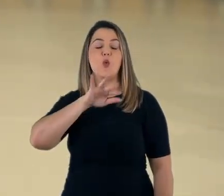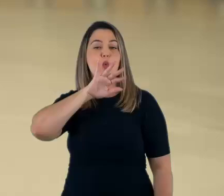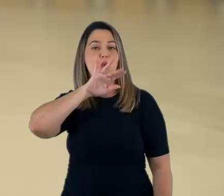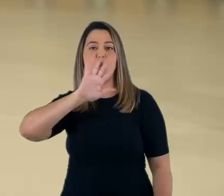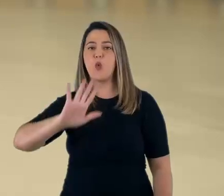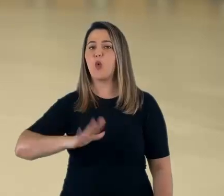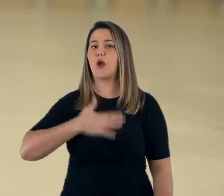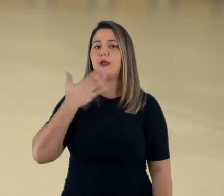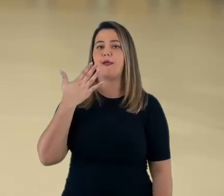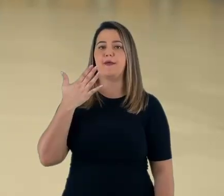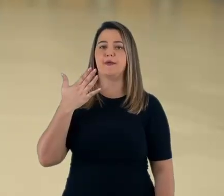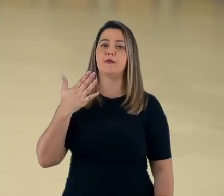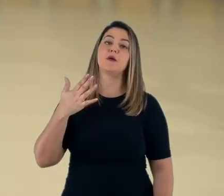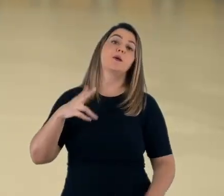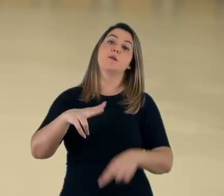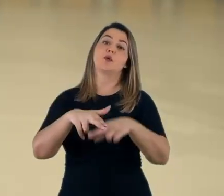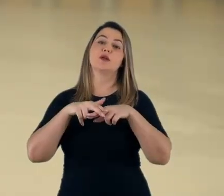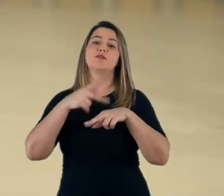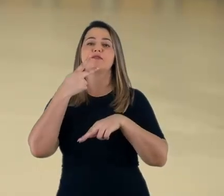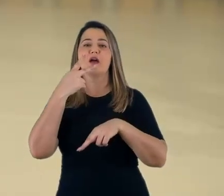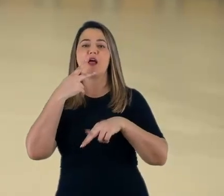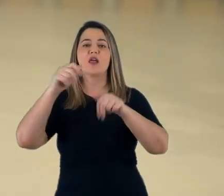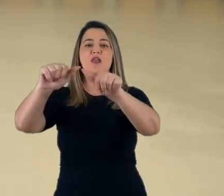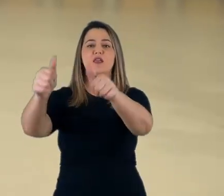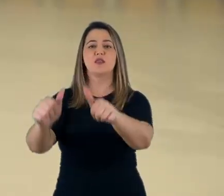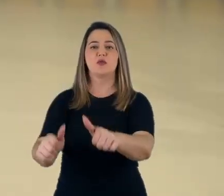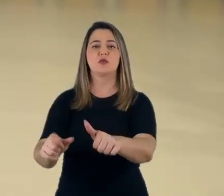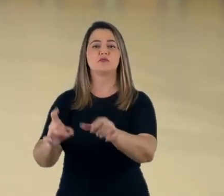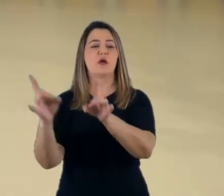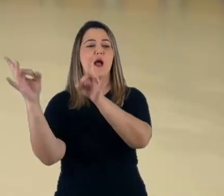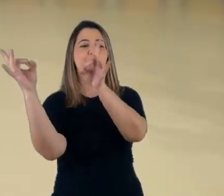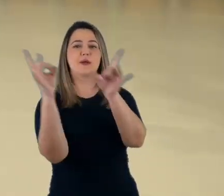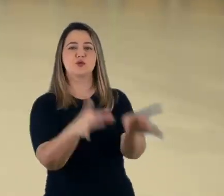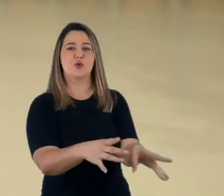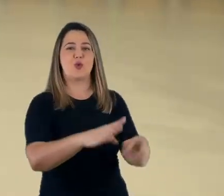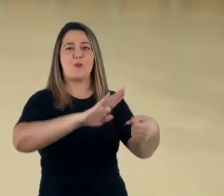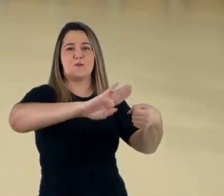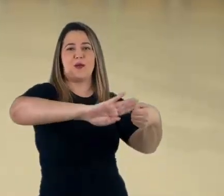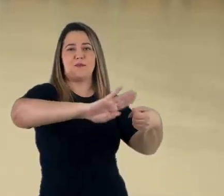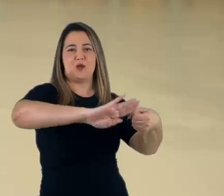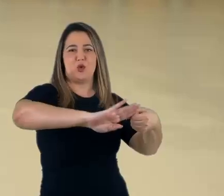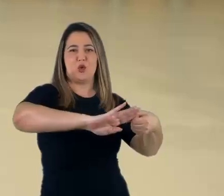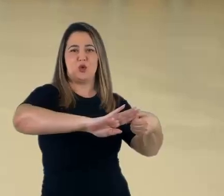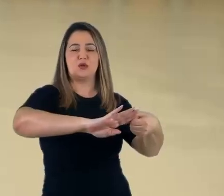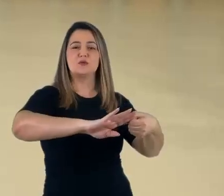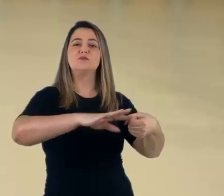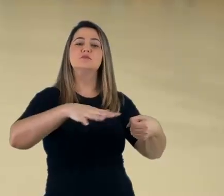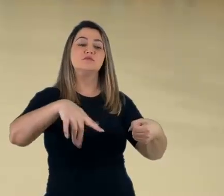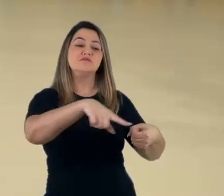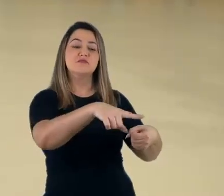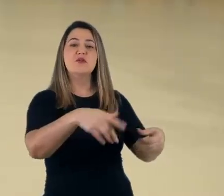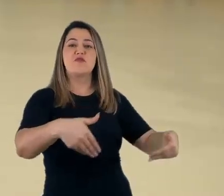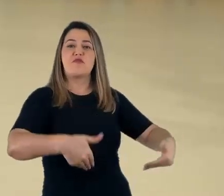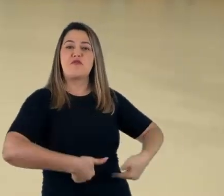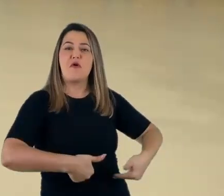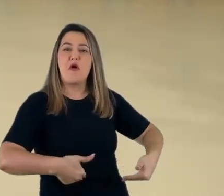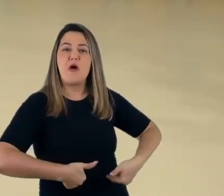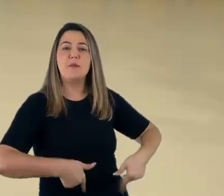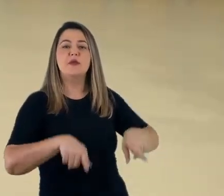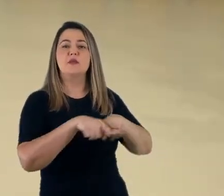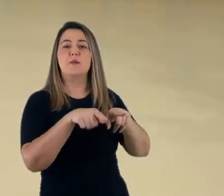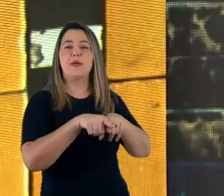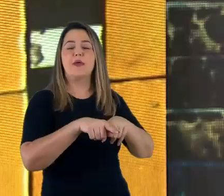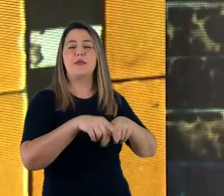que os deuses seguiram Marduk e abandonaram a Babilônia, deixando-a entregue à fome e à